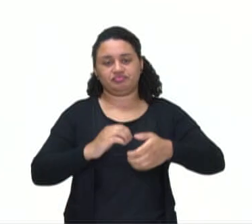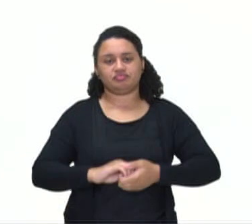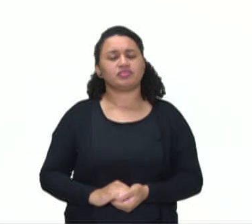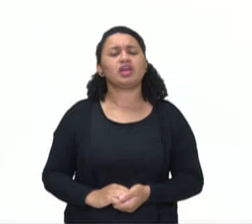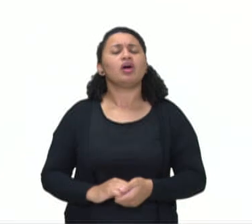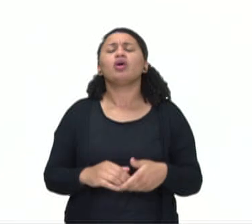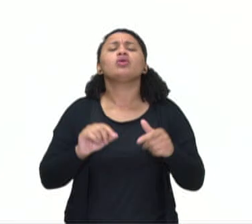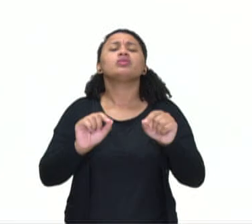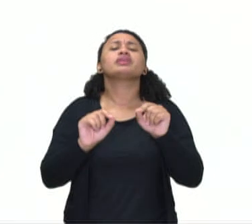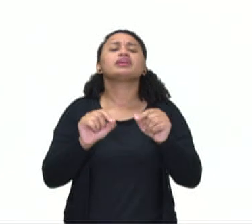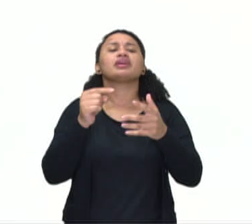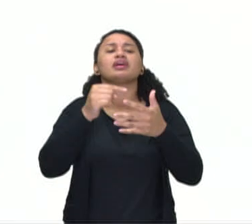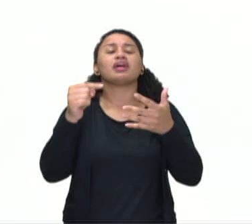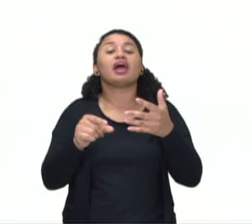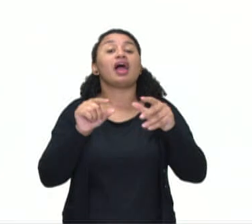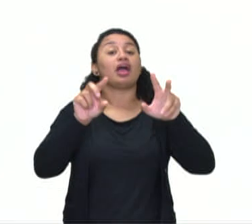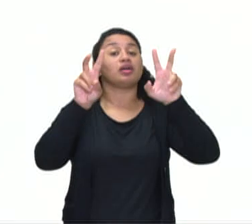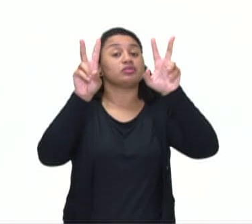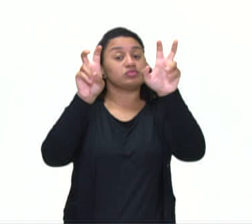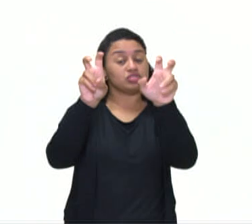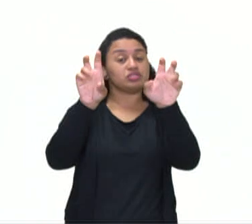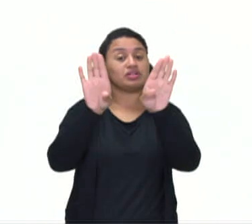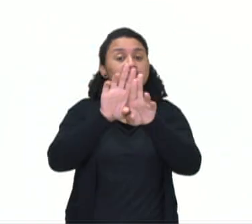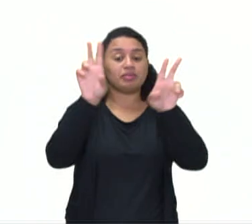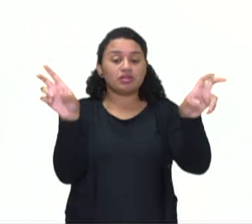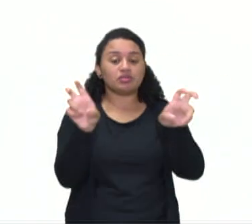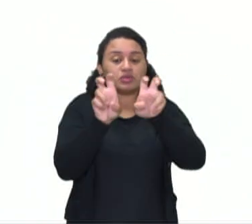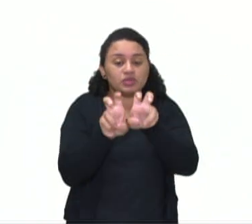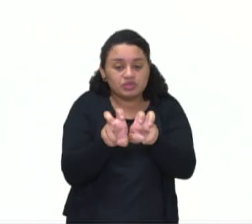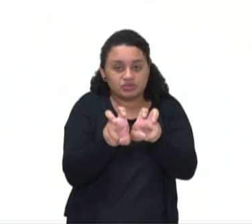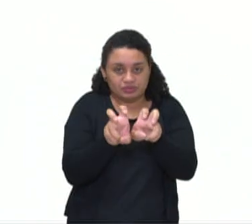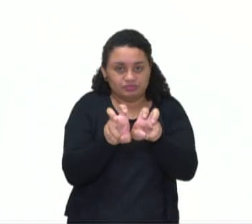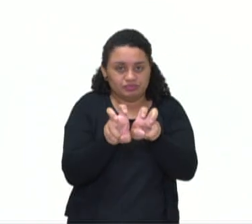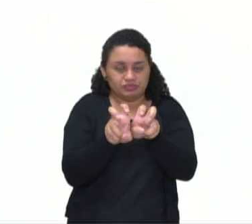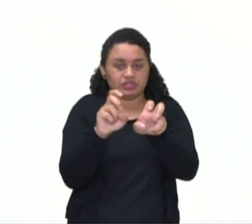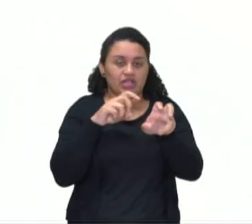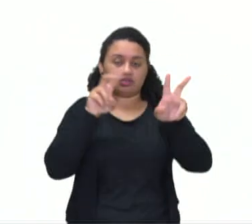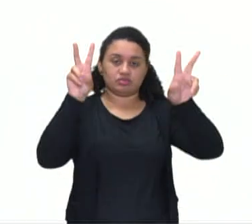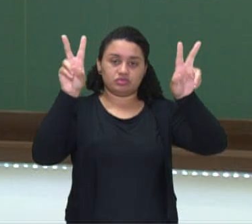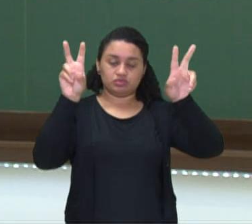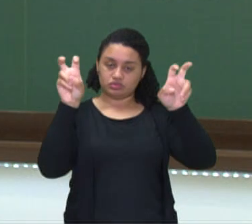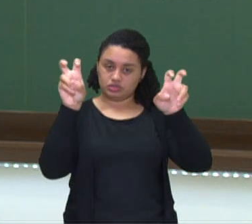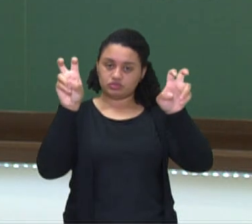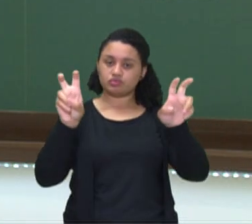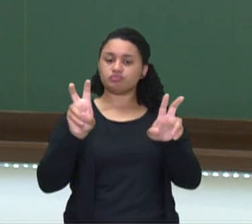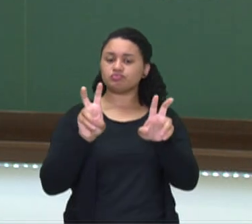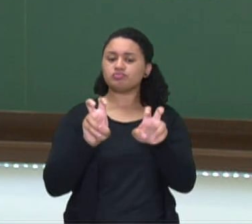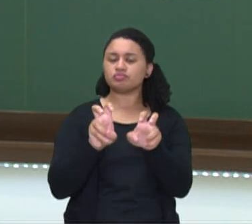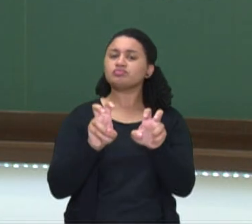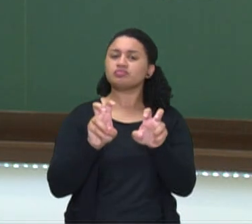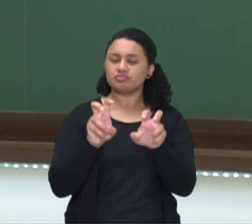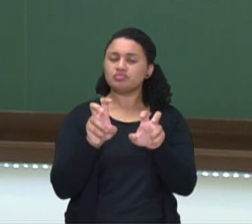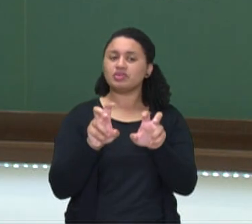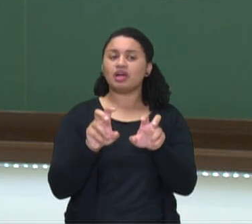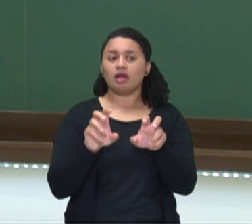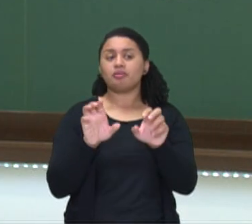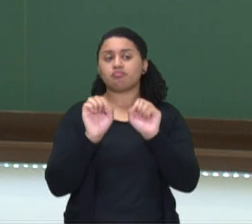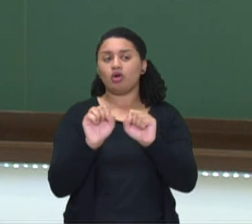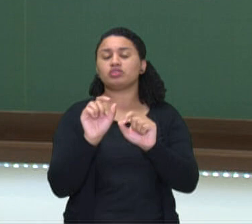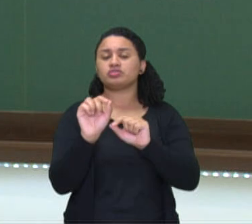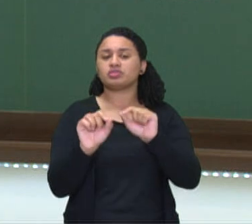Correspondem ao título e ao subtítulo. Isso mesmo, nós temos aqui o título e o subtítulo, que eles também podem